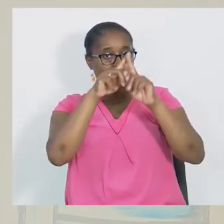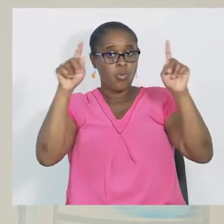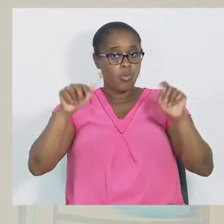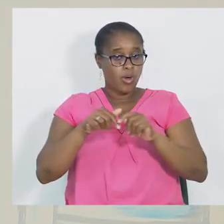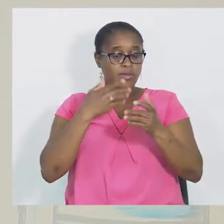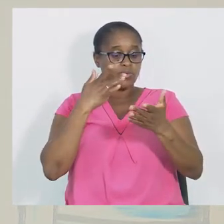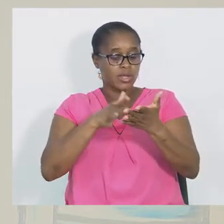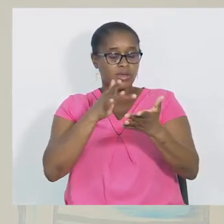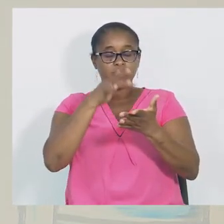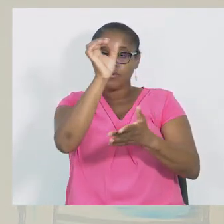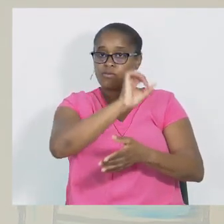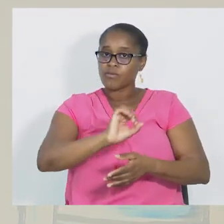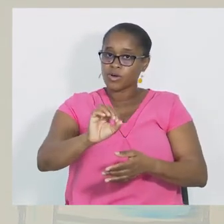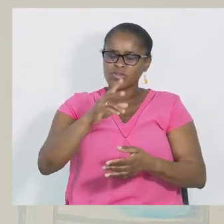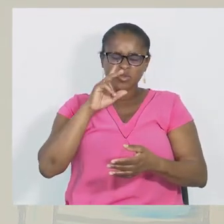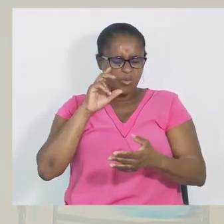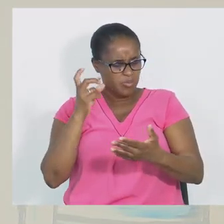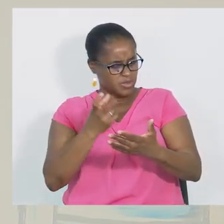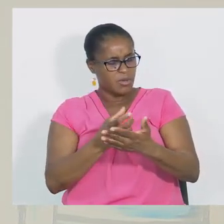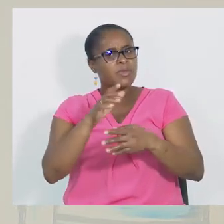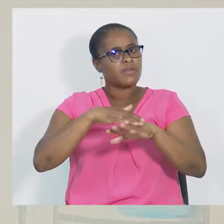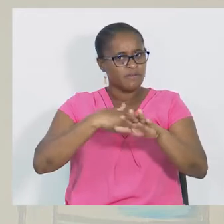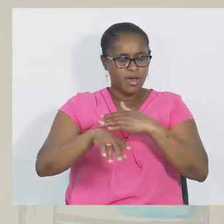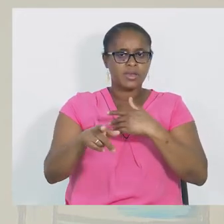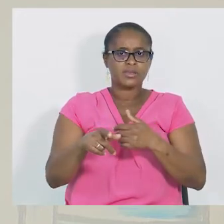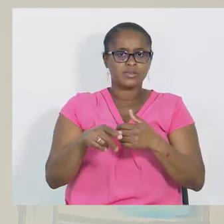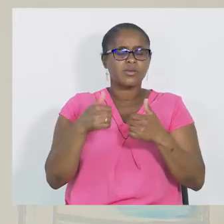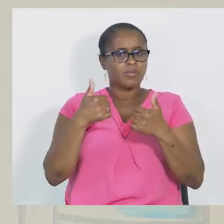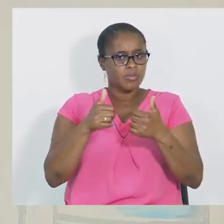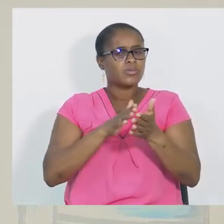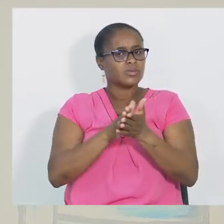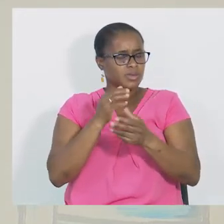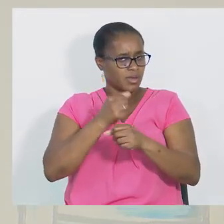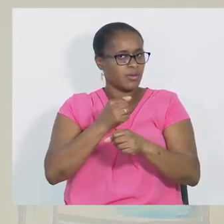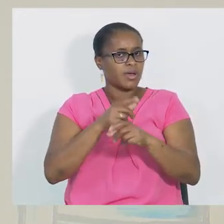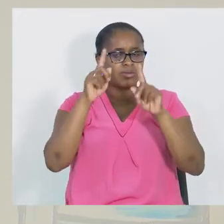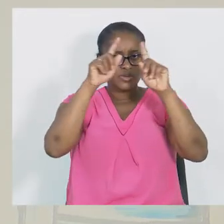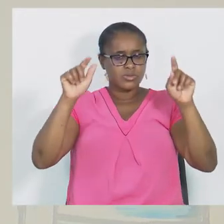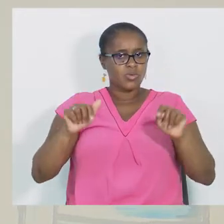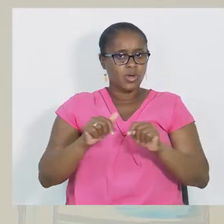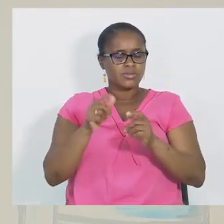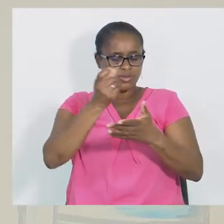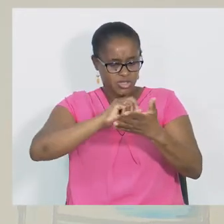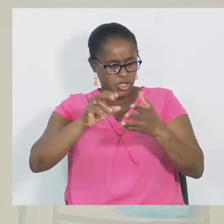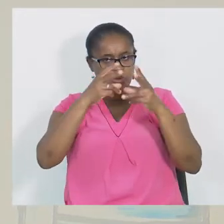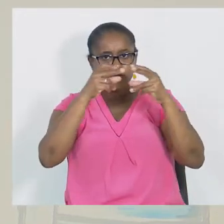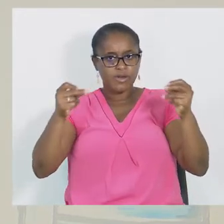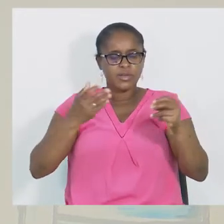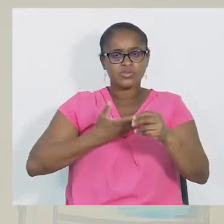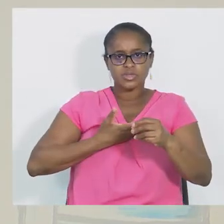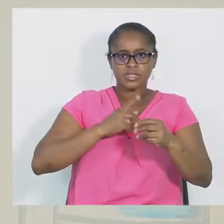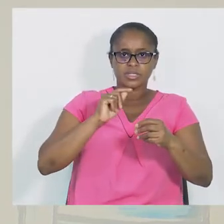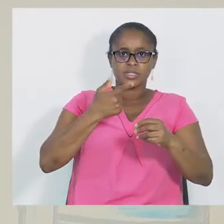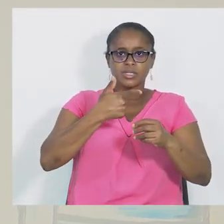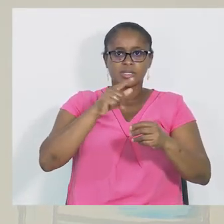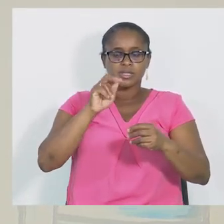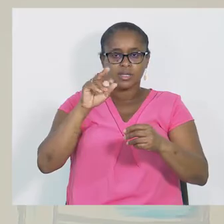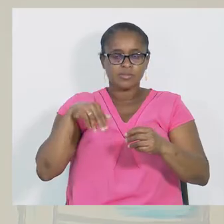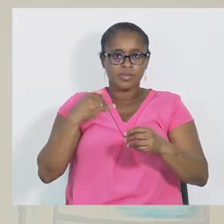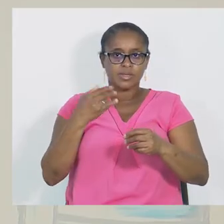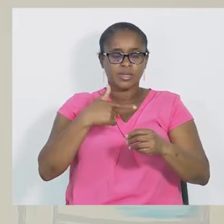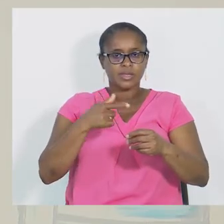está longe do objeto. Eu já tinha referido, ok? Temos aqui aquela que é o determinante demonstrativo,